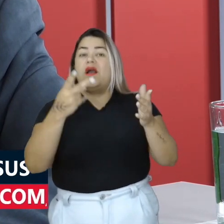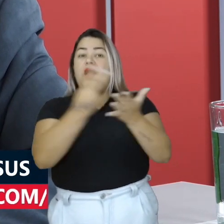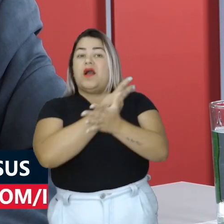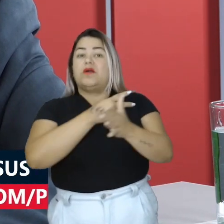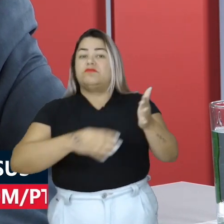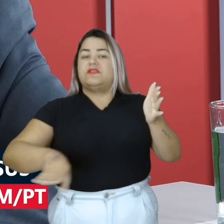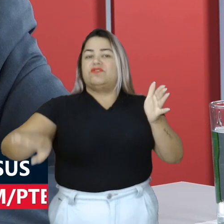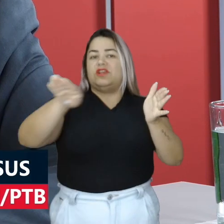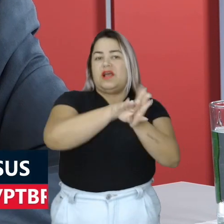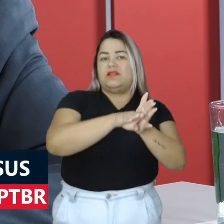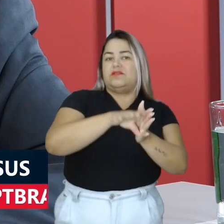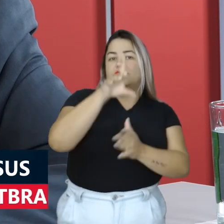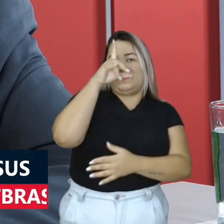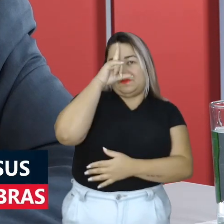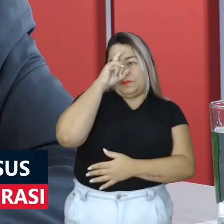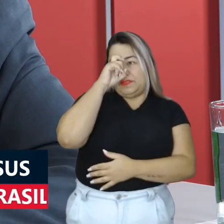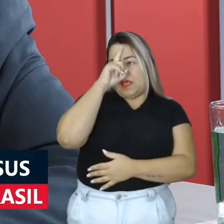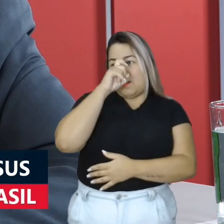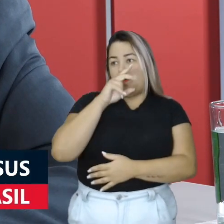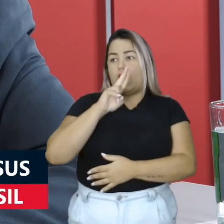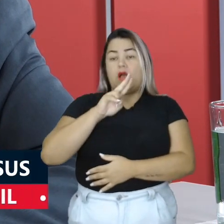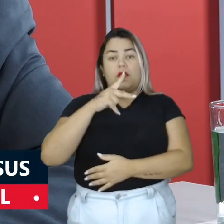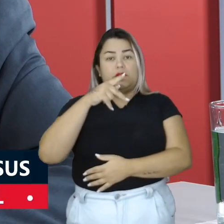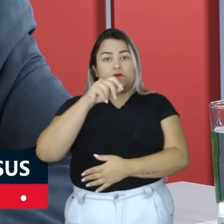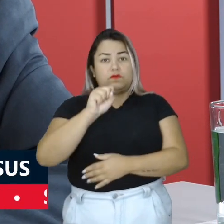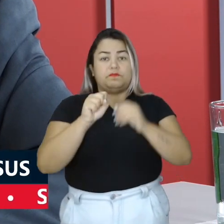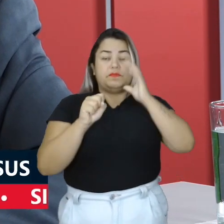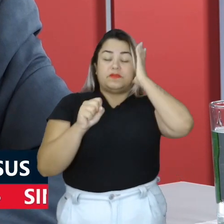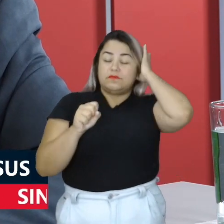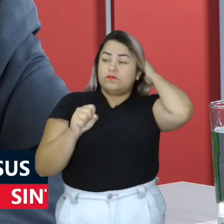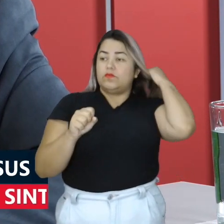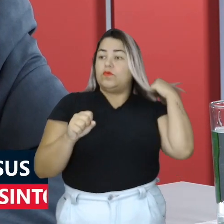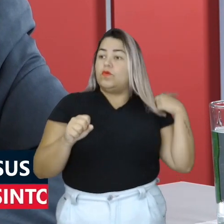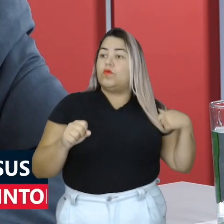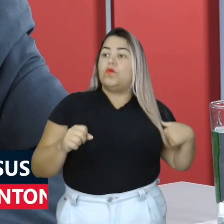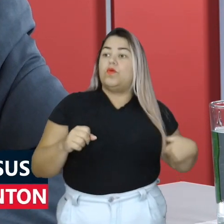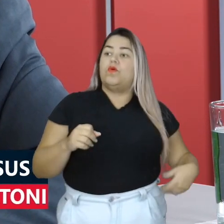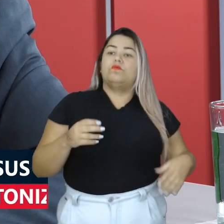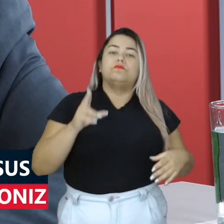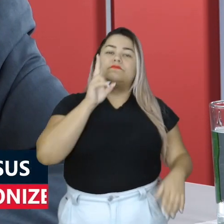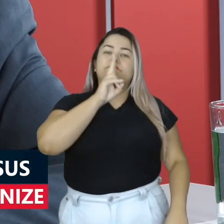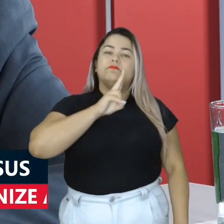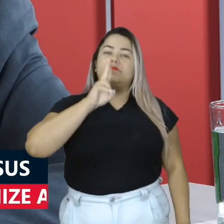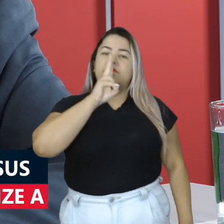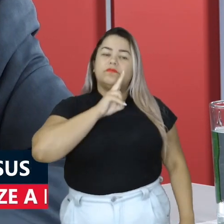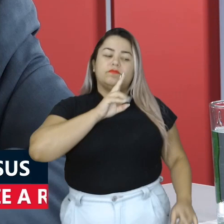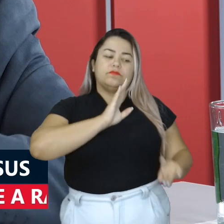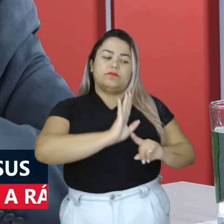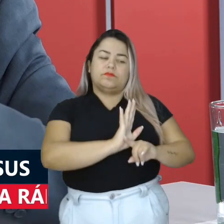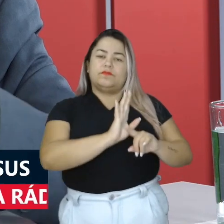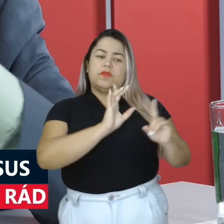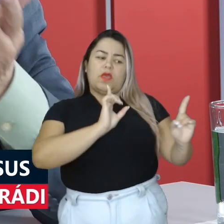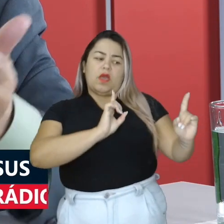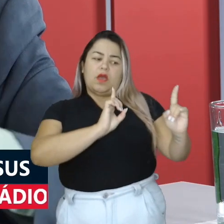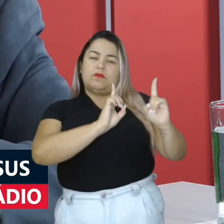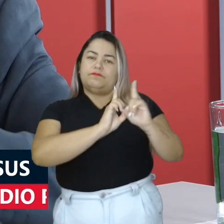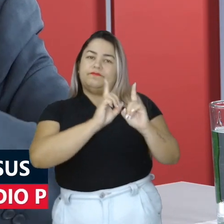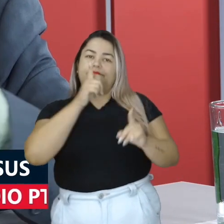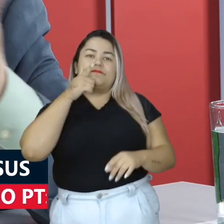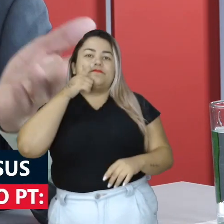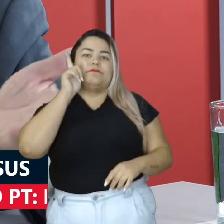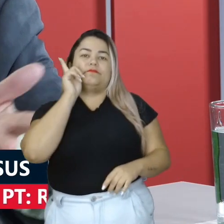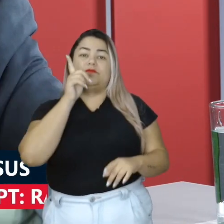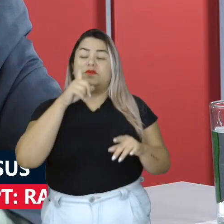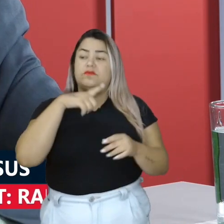mesma forma, as UPAs, né? Como é que a gente tinha atendimento de urgência antes de ter todo